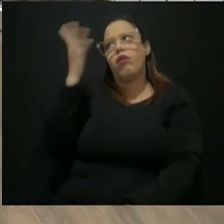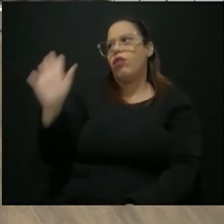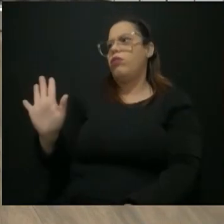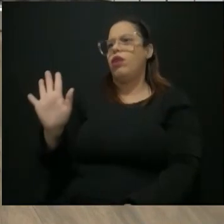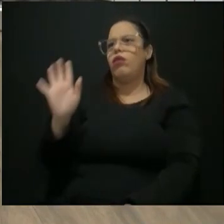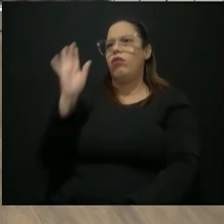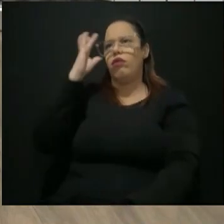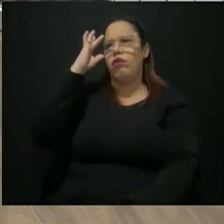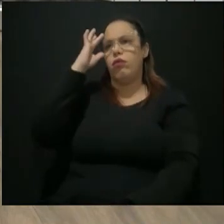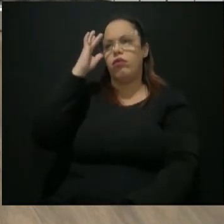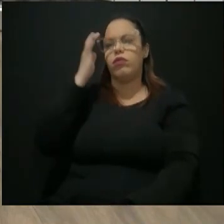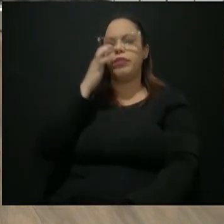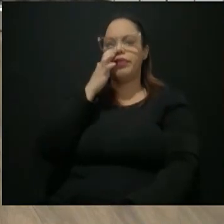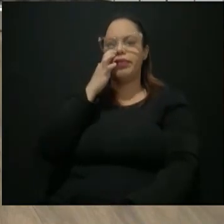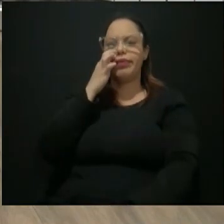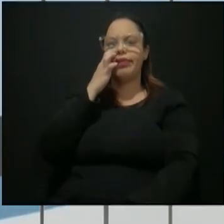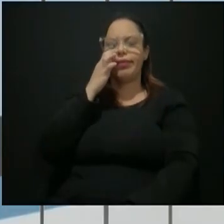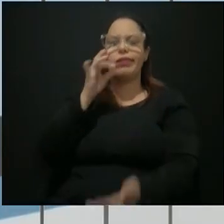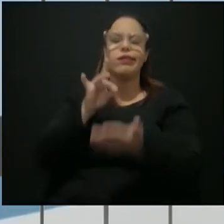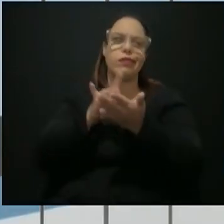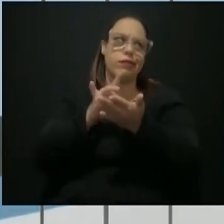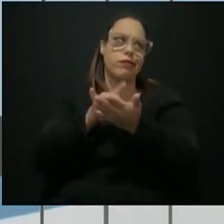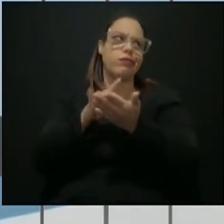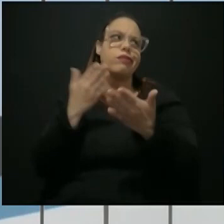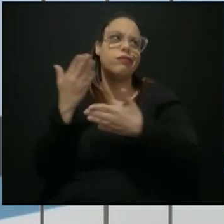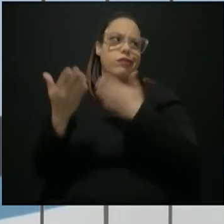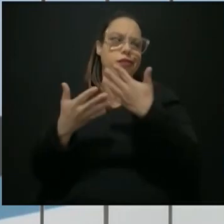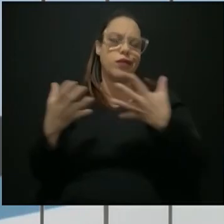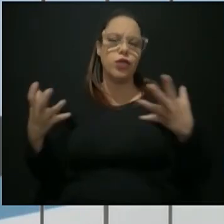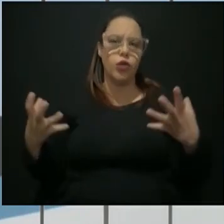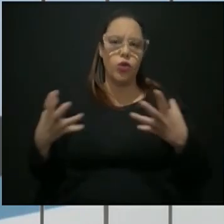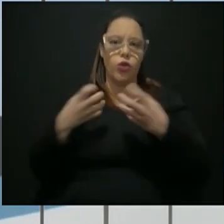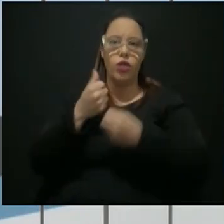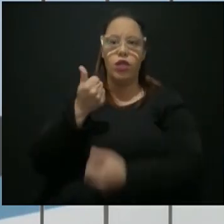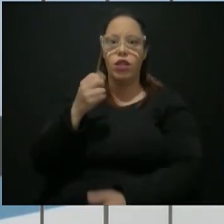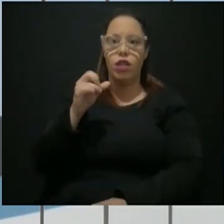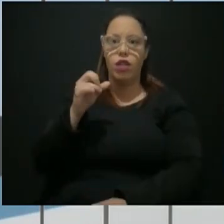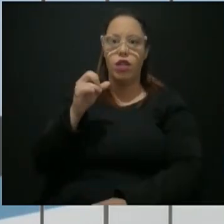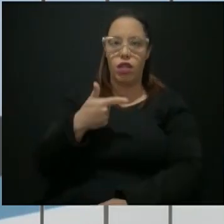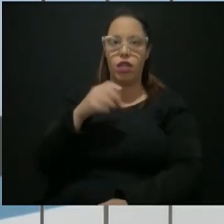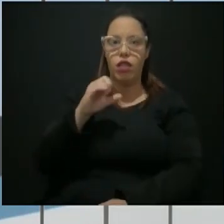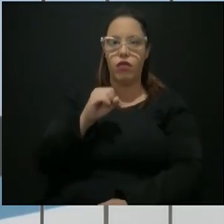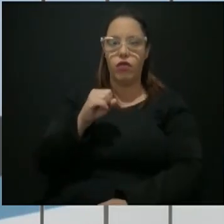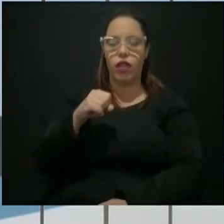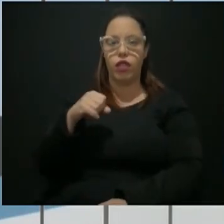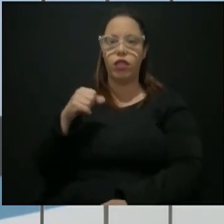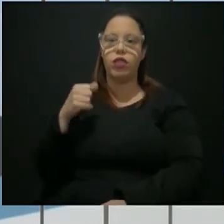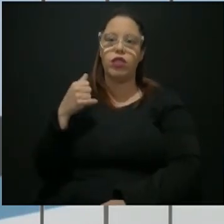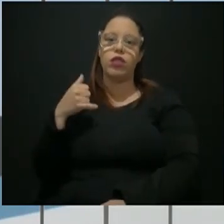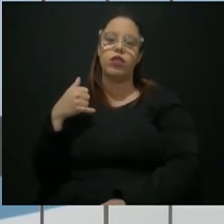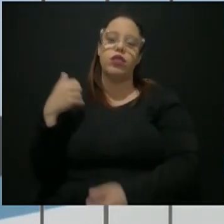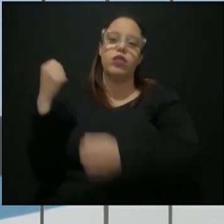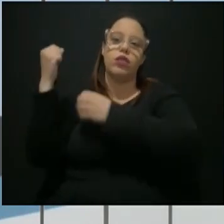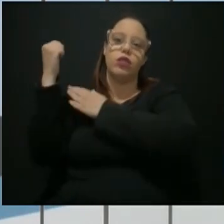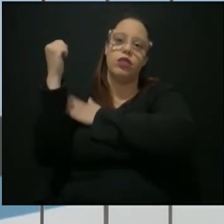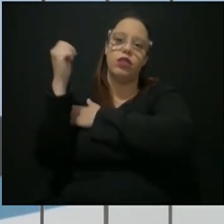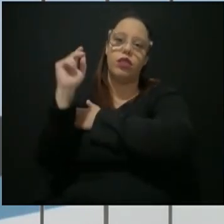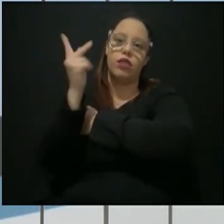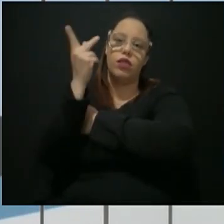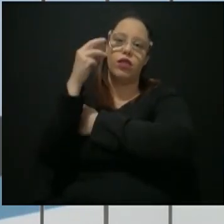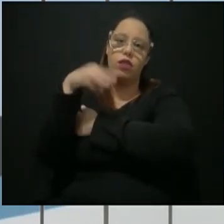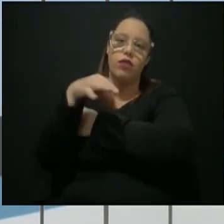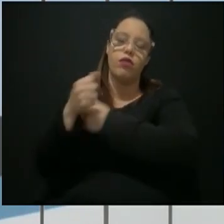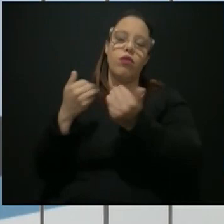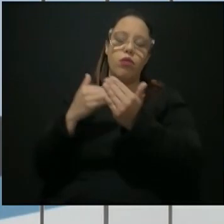assim, não adianta você acumular 120 quilos de massa magra, porque você não vai conseguir manter isso dentro do seu processo